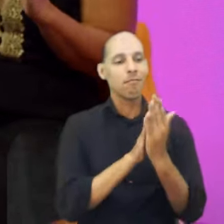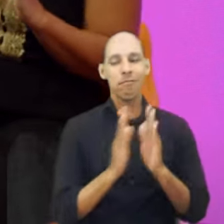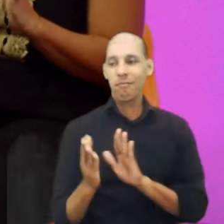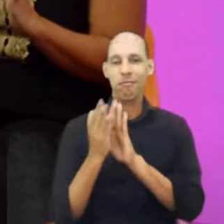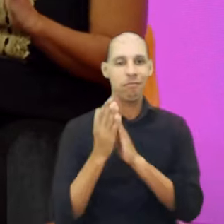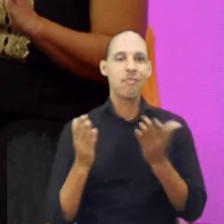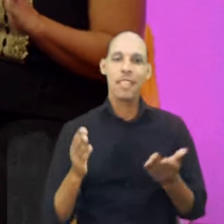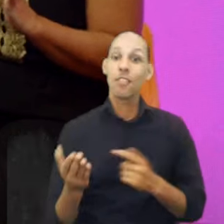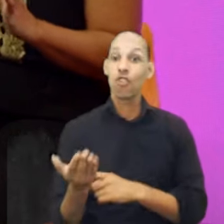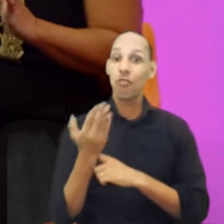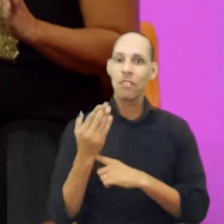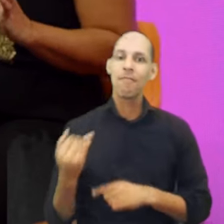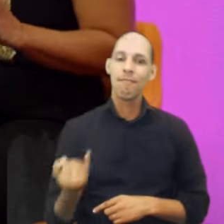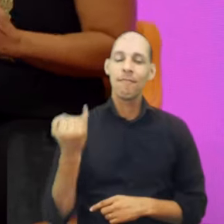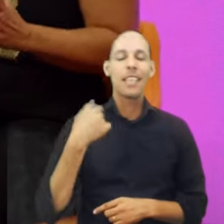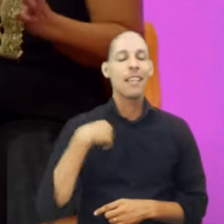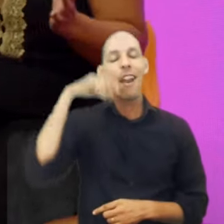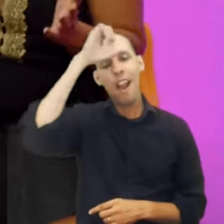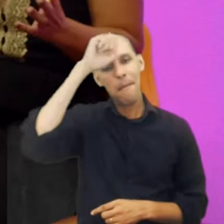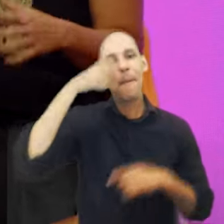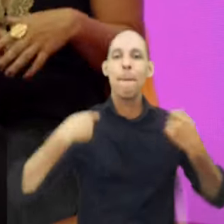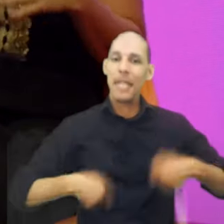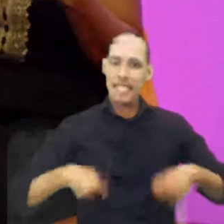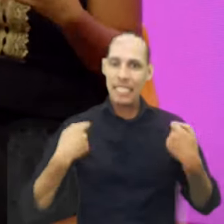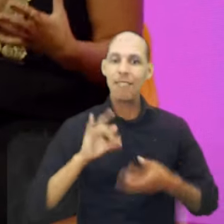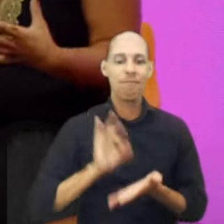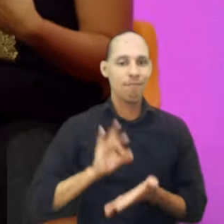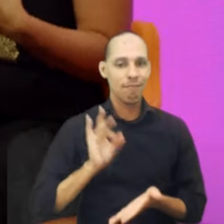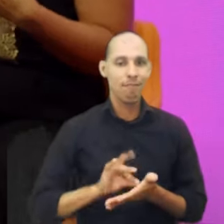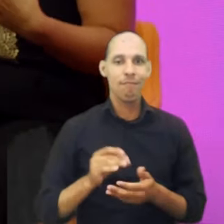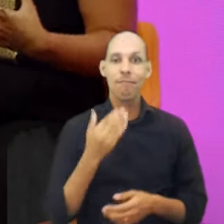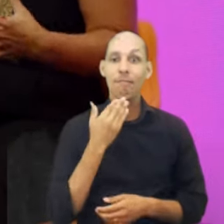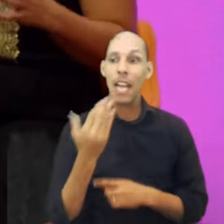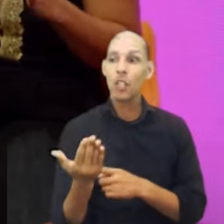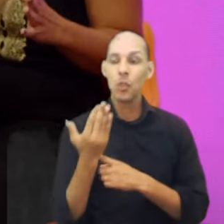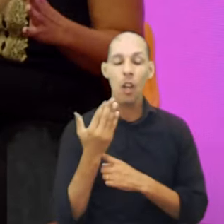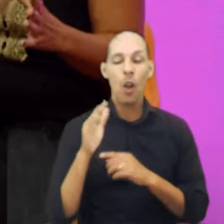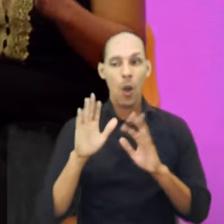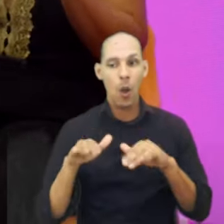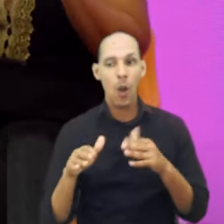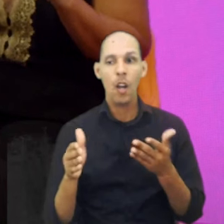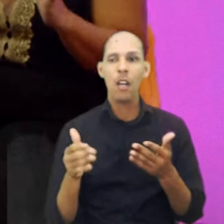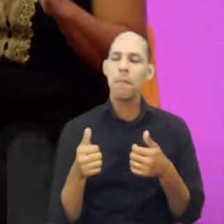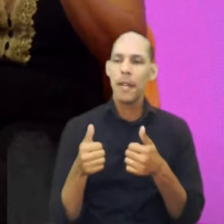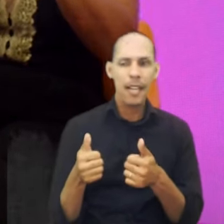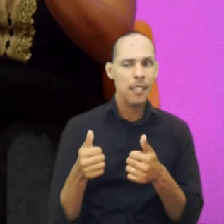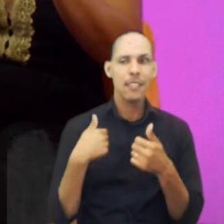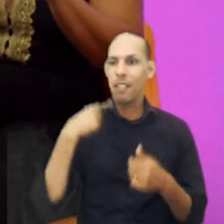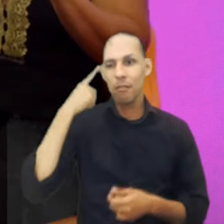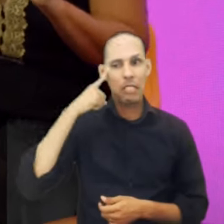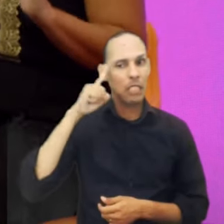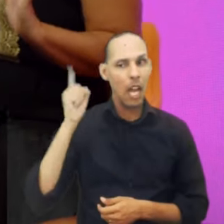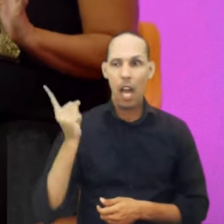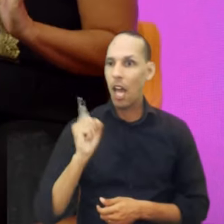é fundamental, né? E eu aprendi, foi uma das coisas que eu tive que aprender, de fato, é pedir ajuda. Dizer, olha, tá tudo bem, eu não